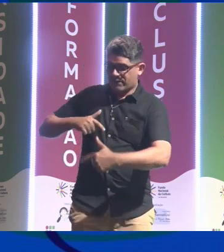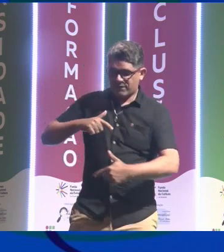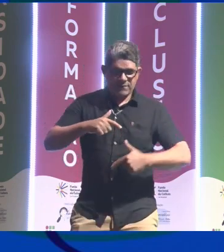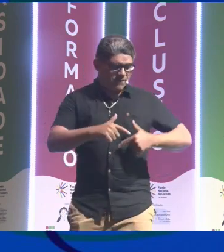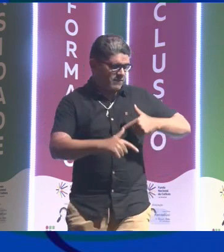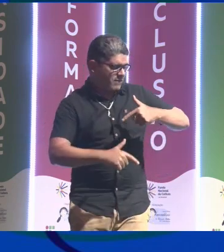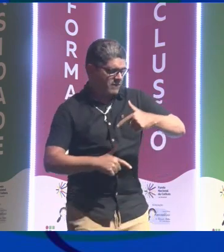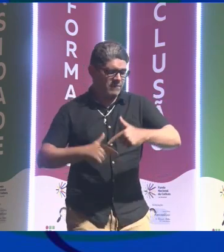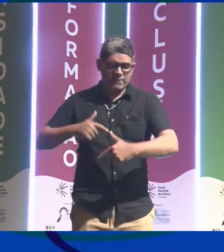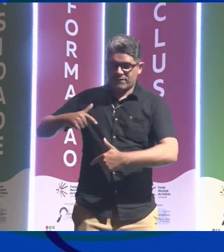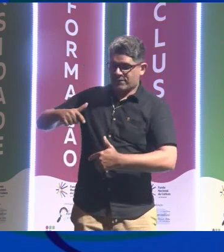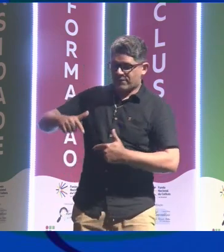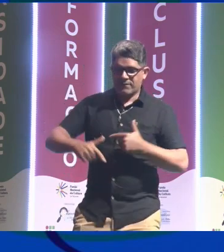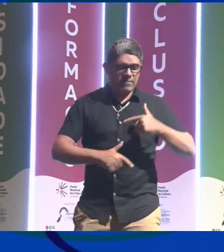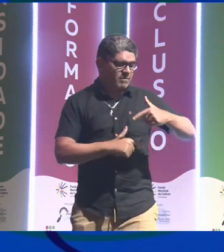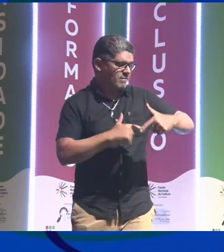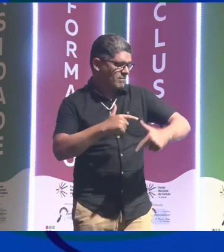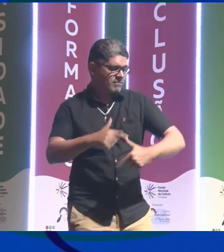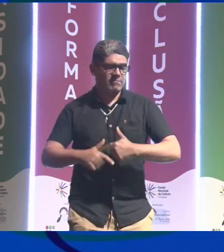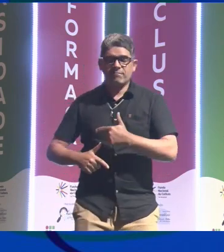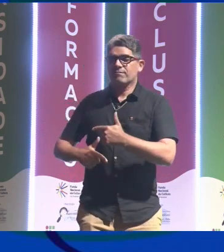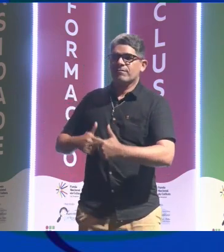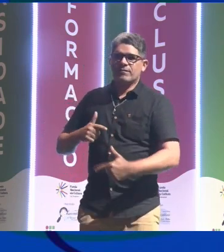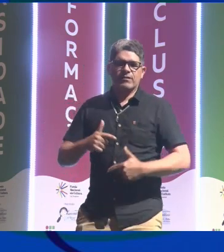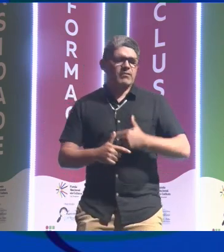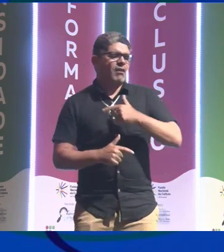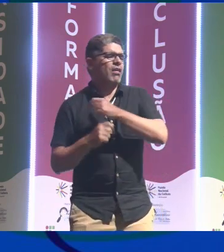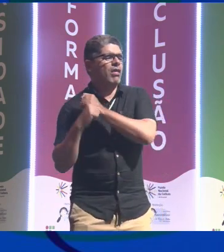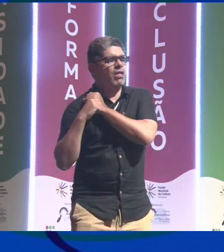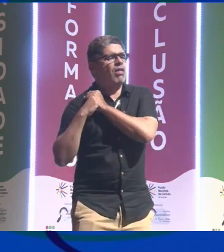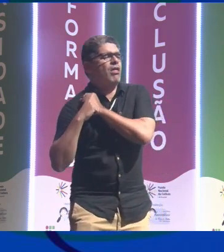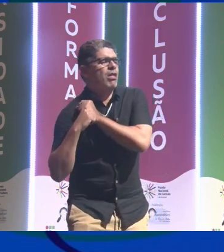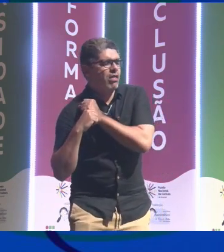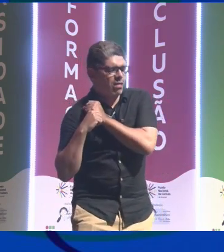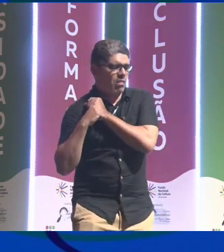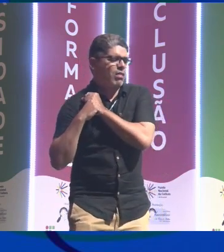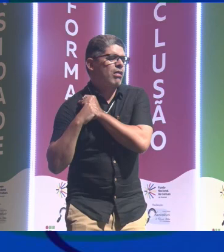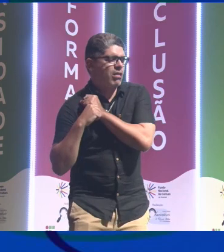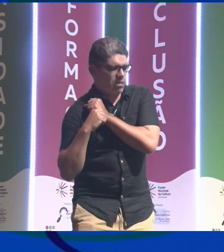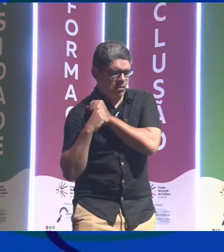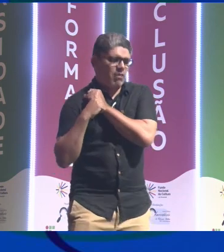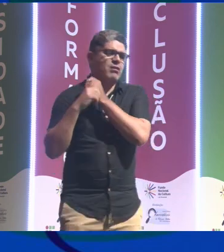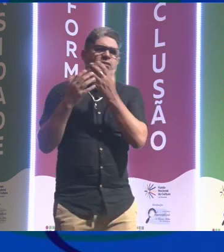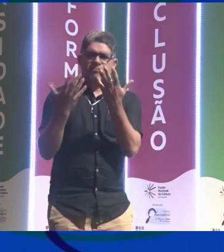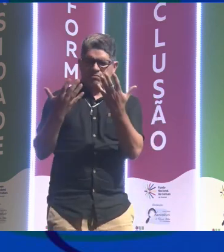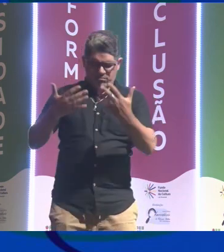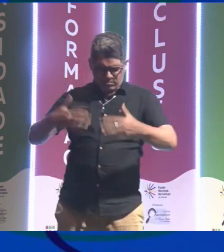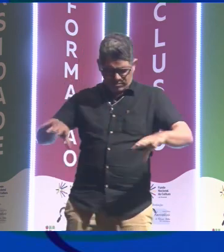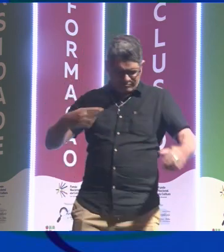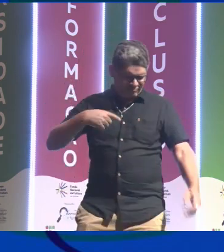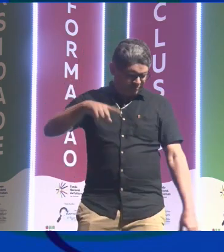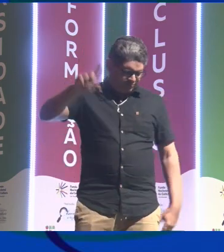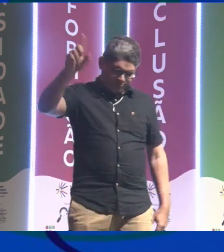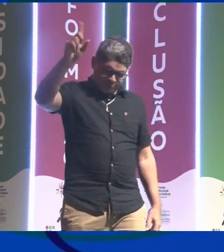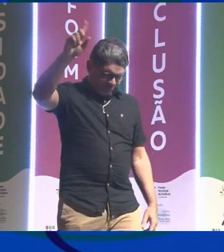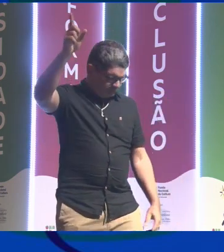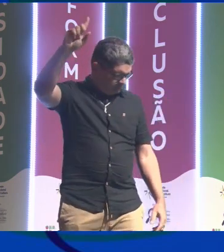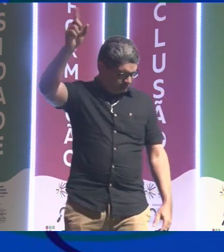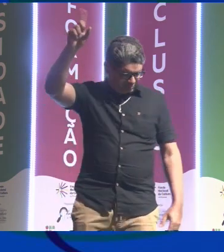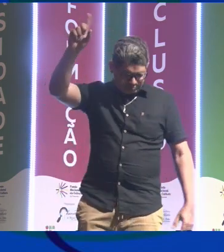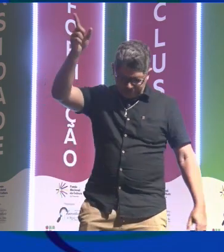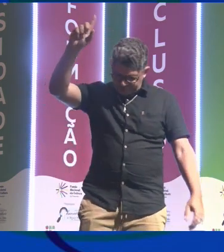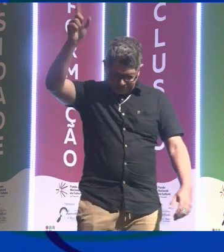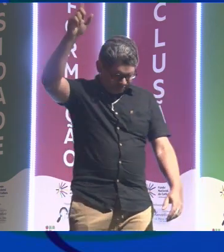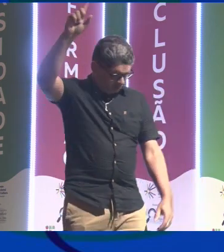que mandaram me chamar? Se for pra carregar pedra, não adianta, eu não vou